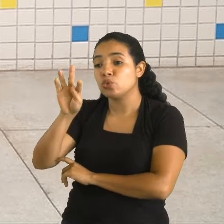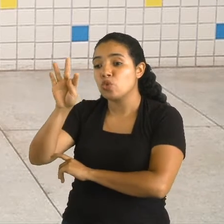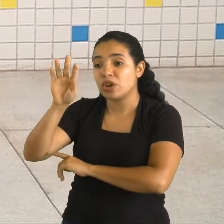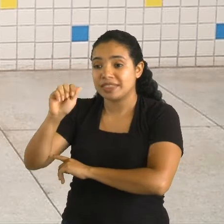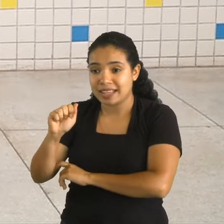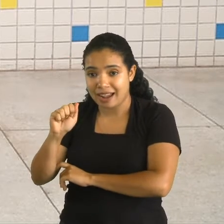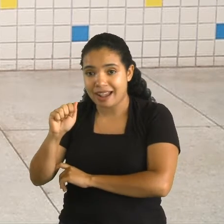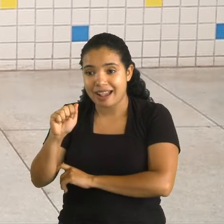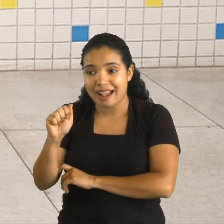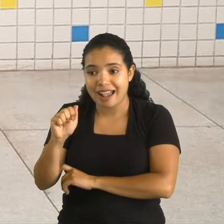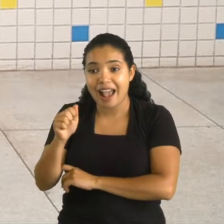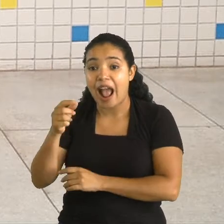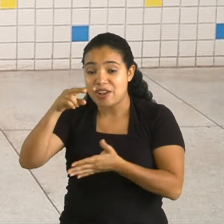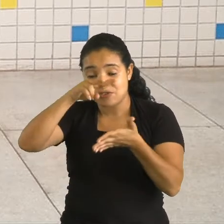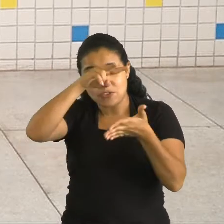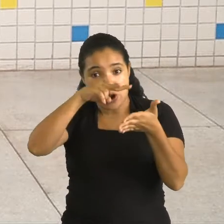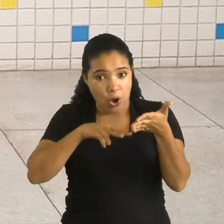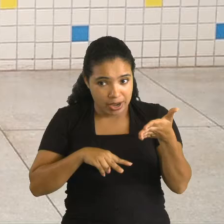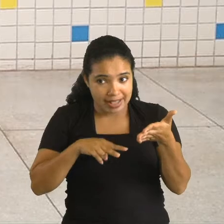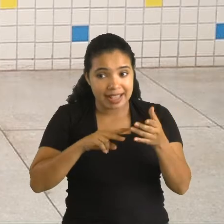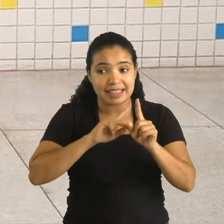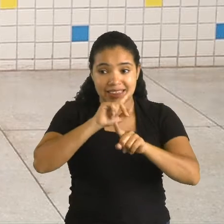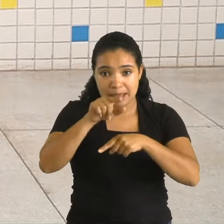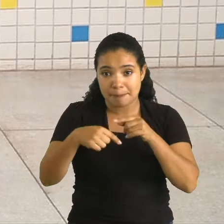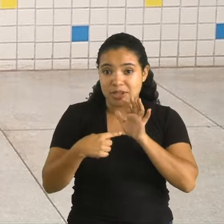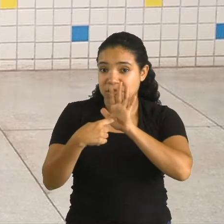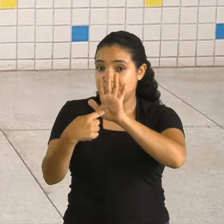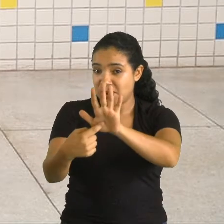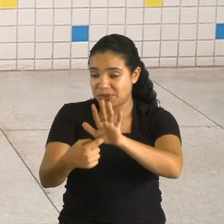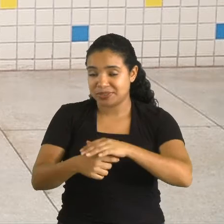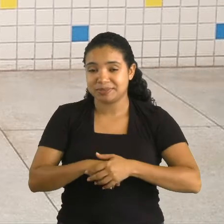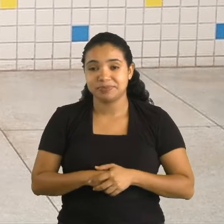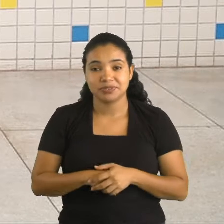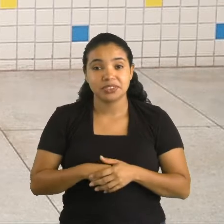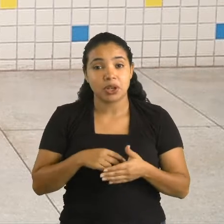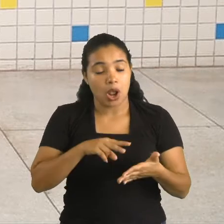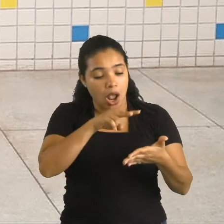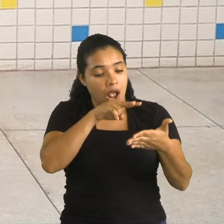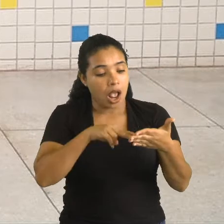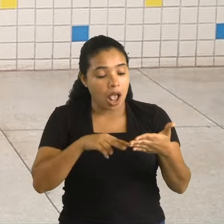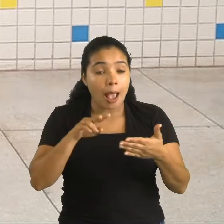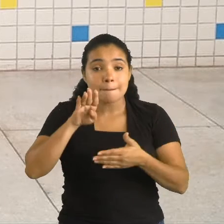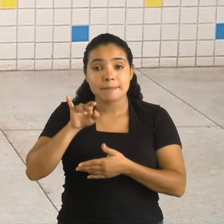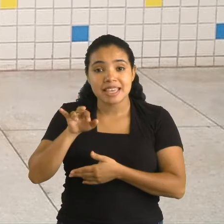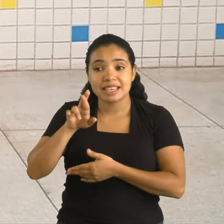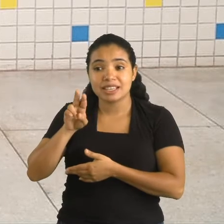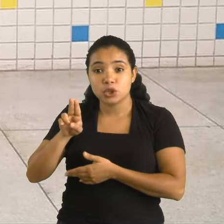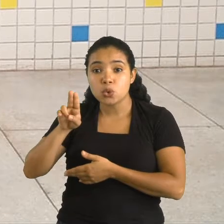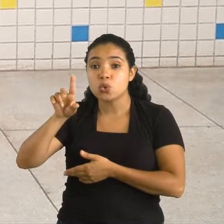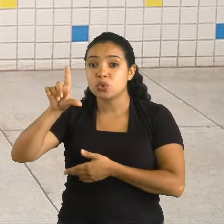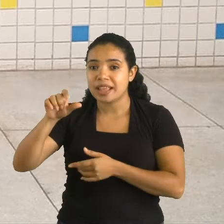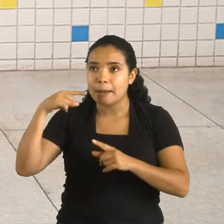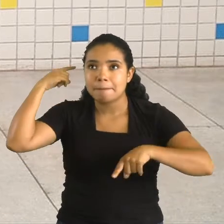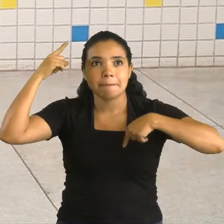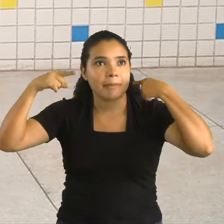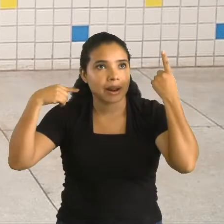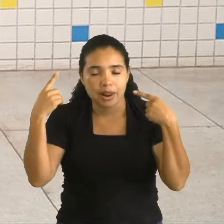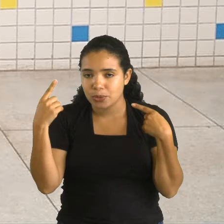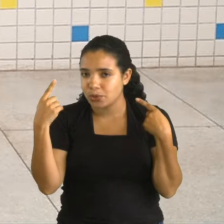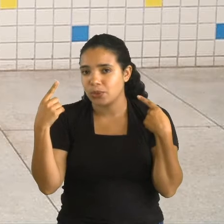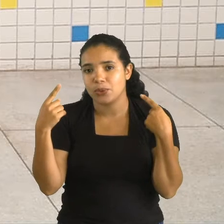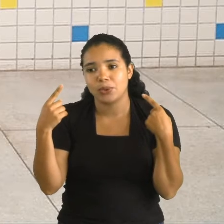traduzindo aqui. Eu vou ler daqui e depois eu mostro para vocês. Olha só, biruta significa maluco,